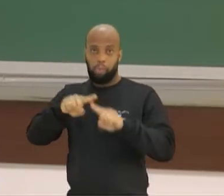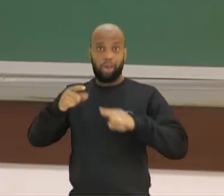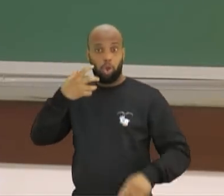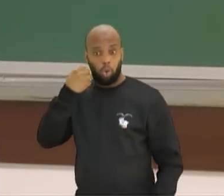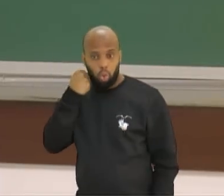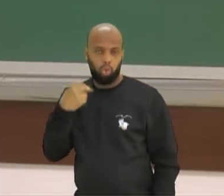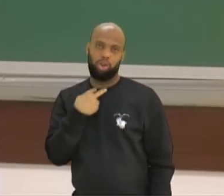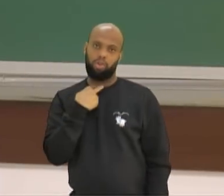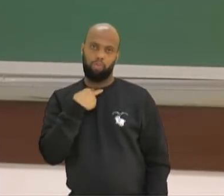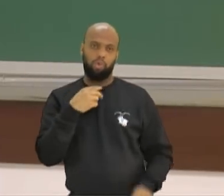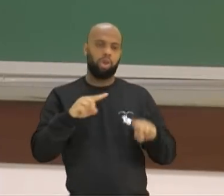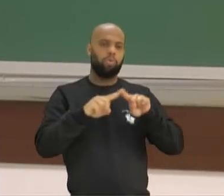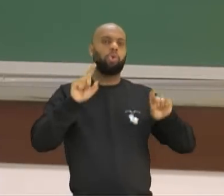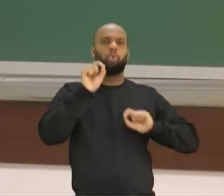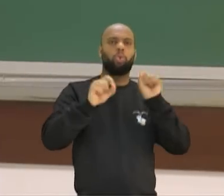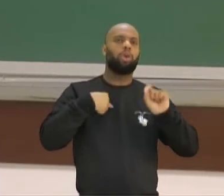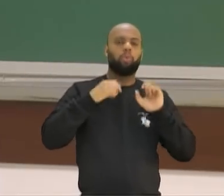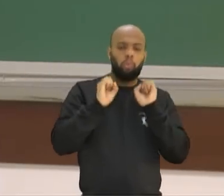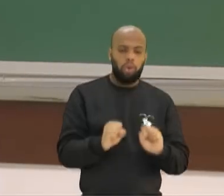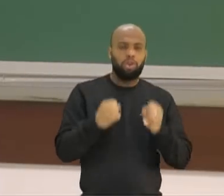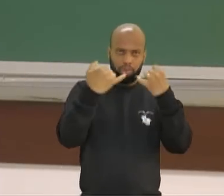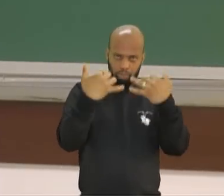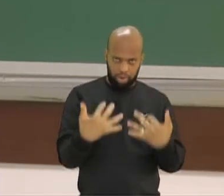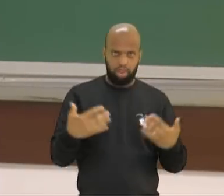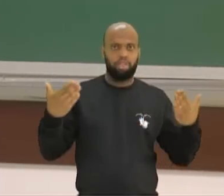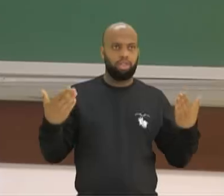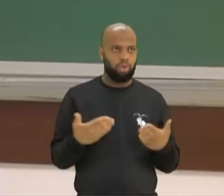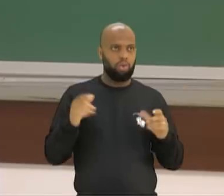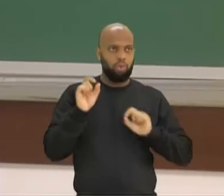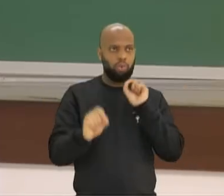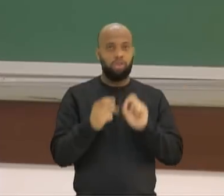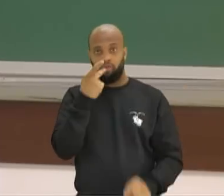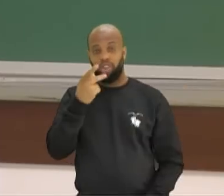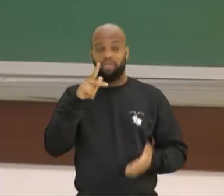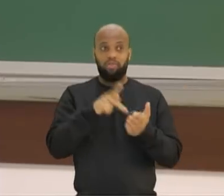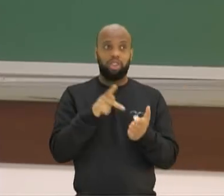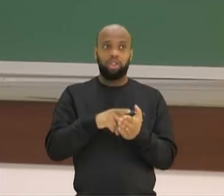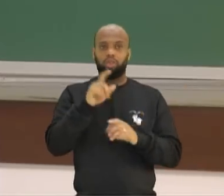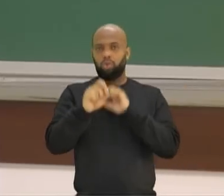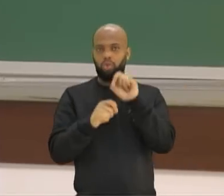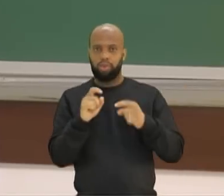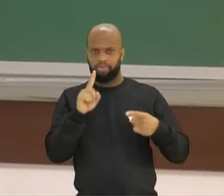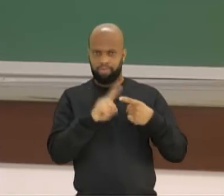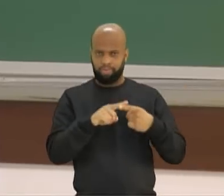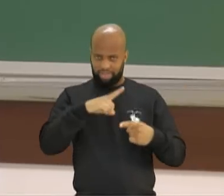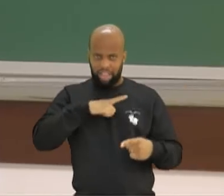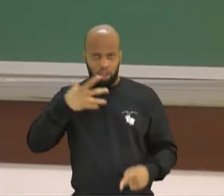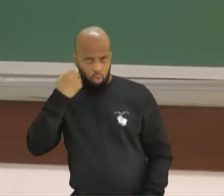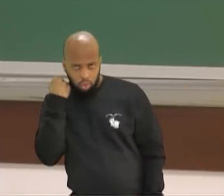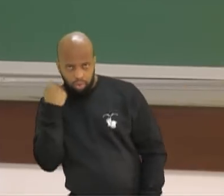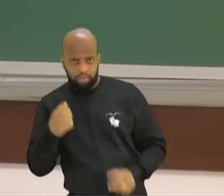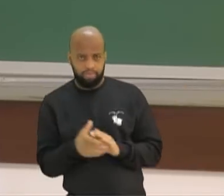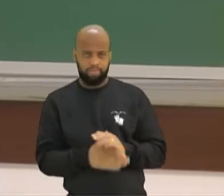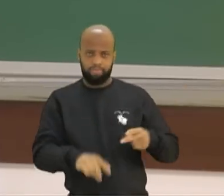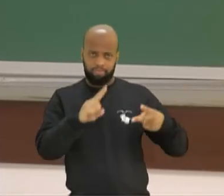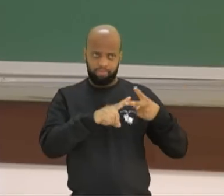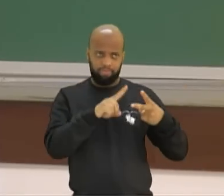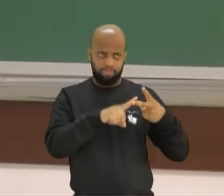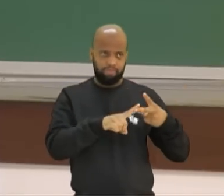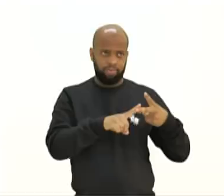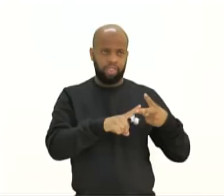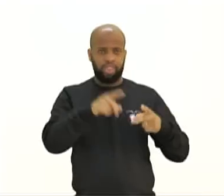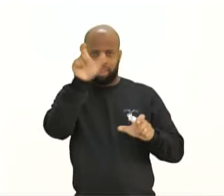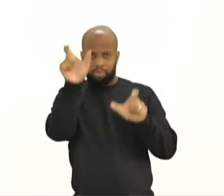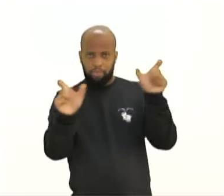lucrativos. Então, o que eu posso afirmar? Opa, já dei uma resposta para vocês. Letra A, possui fins lucrativos? Letra B,